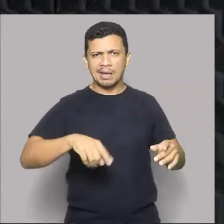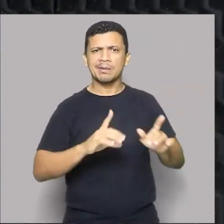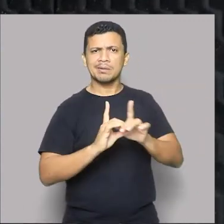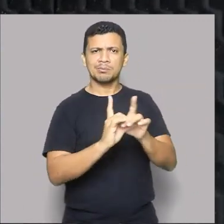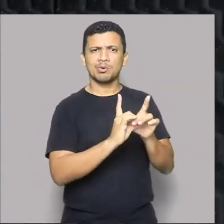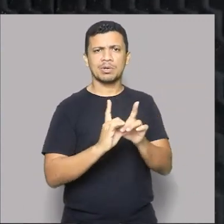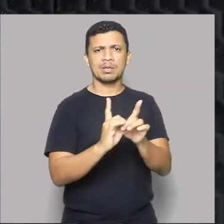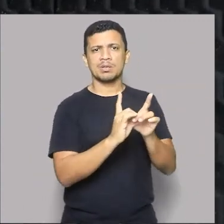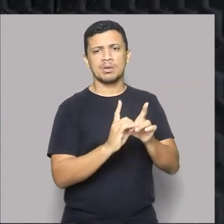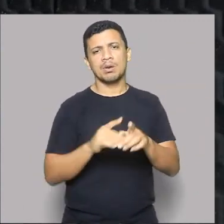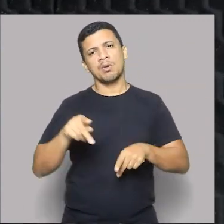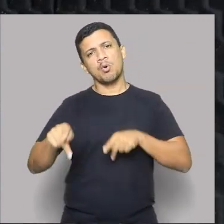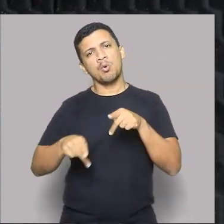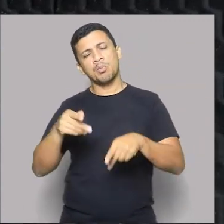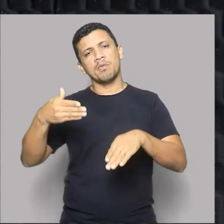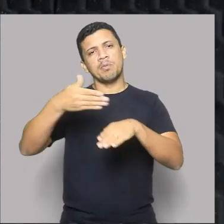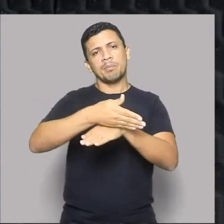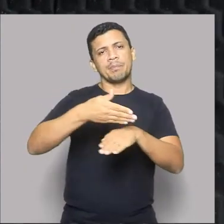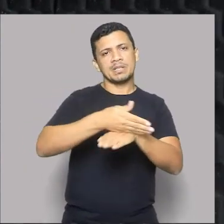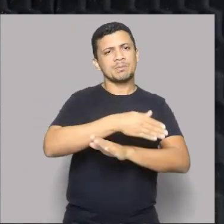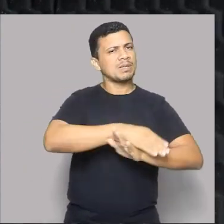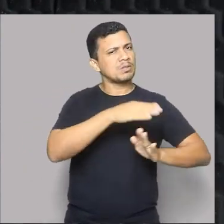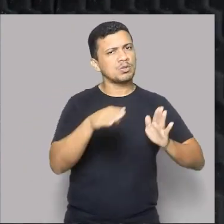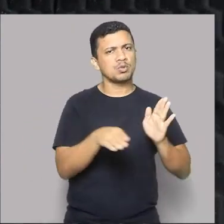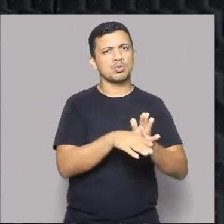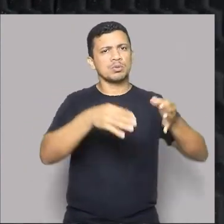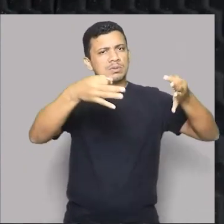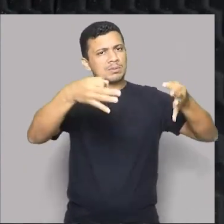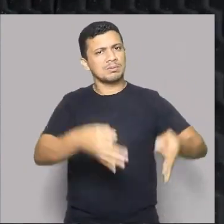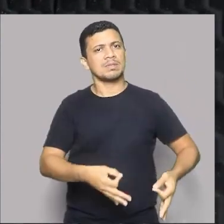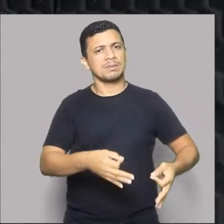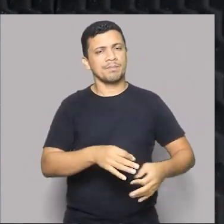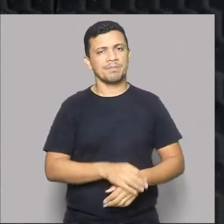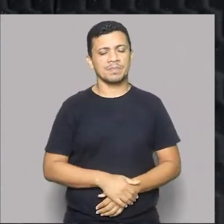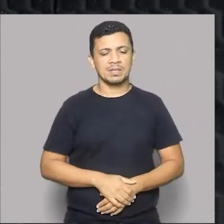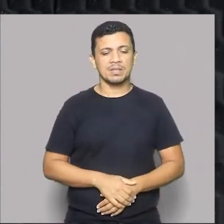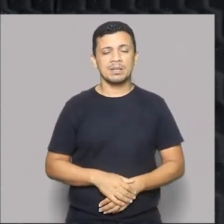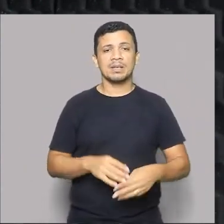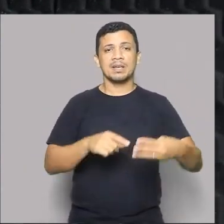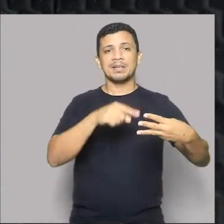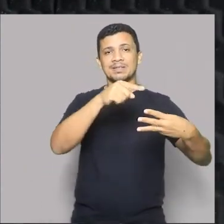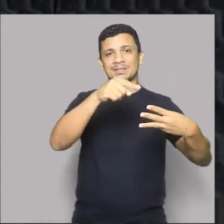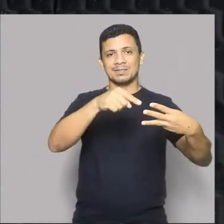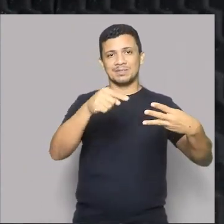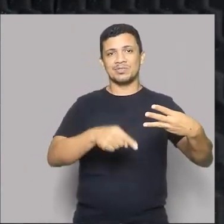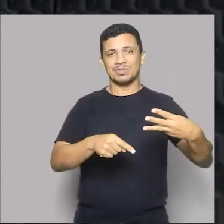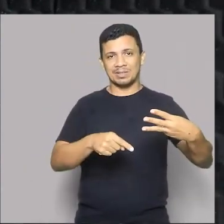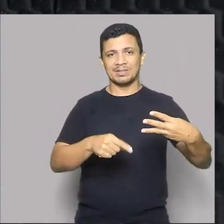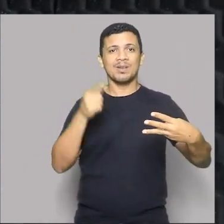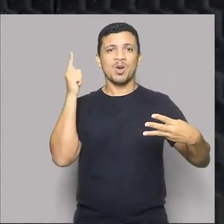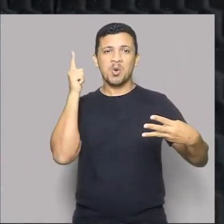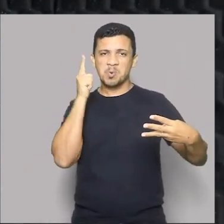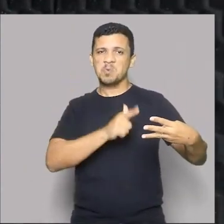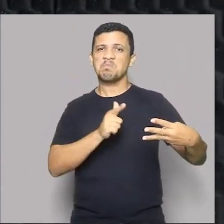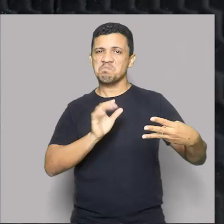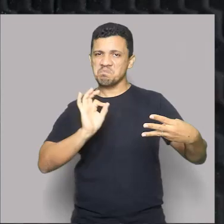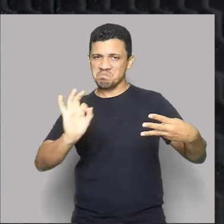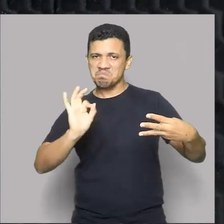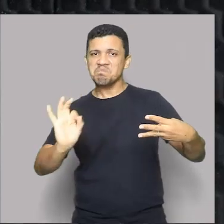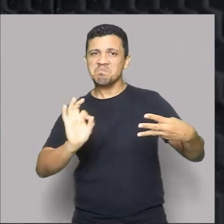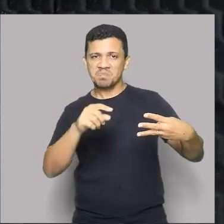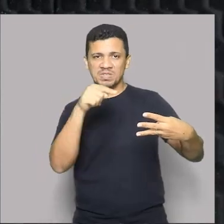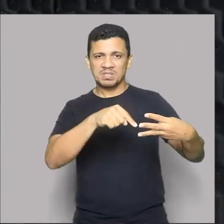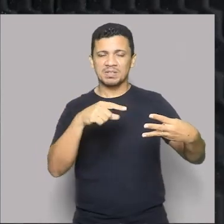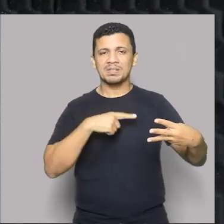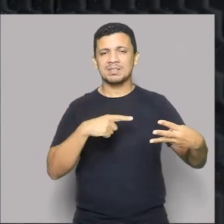participa ativamente de todas as decisões. Se essa infraestrutura, esses 3 aspectos, funcionam muito bem, a gente tem